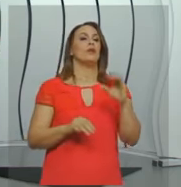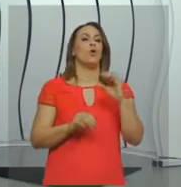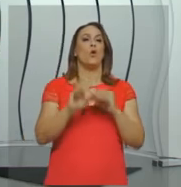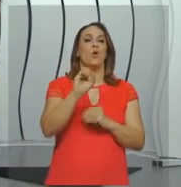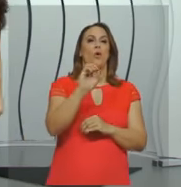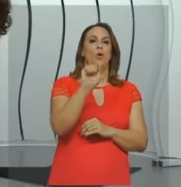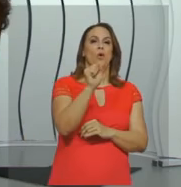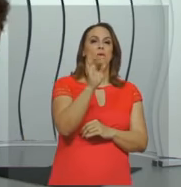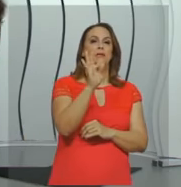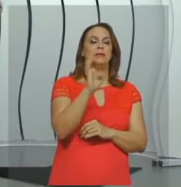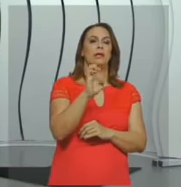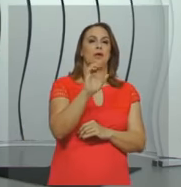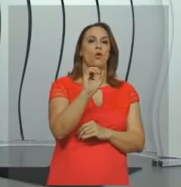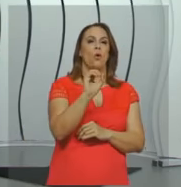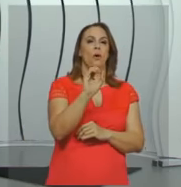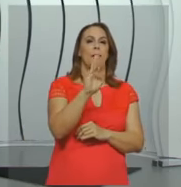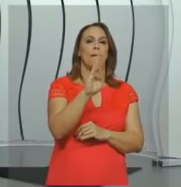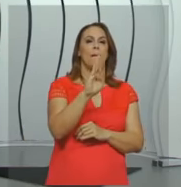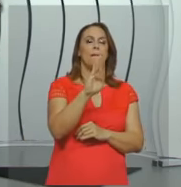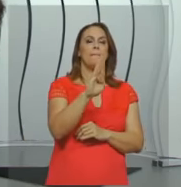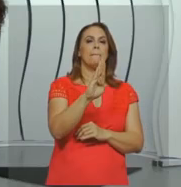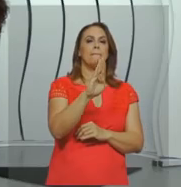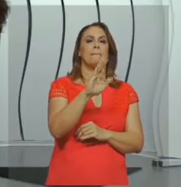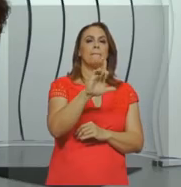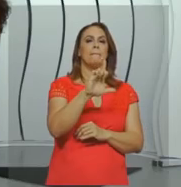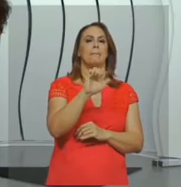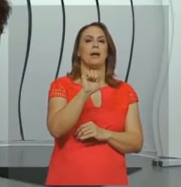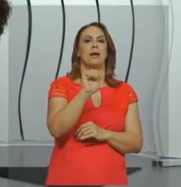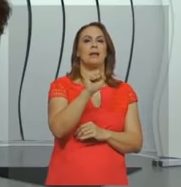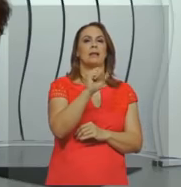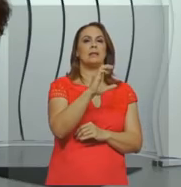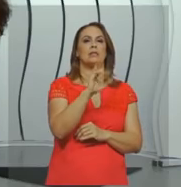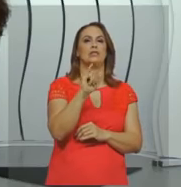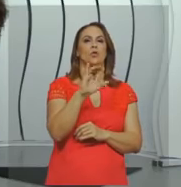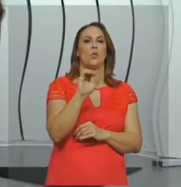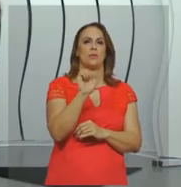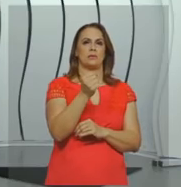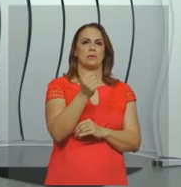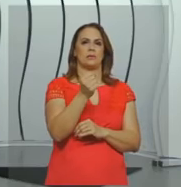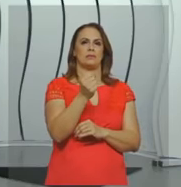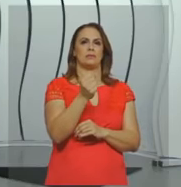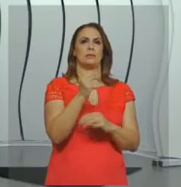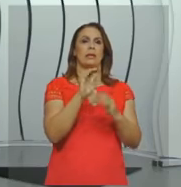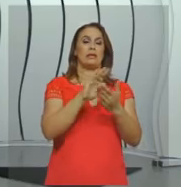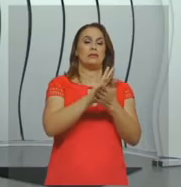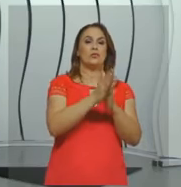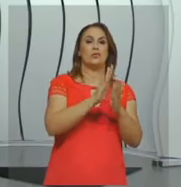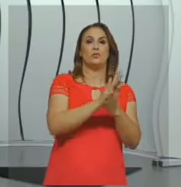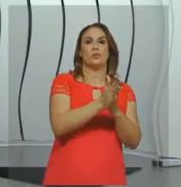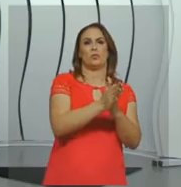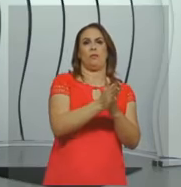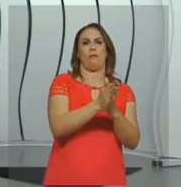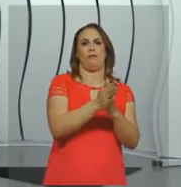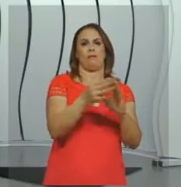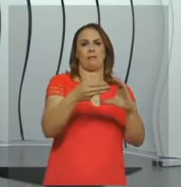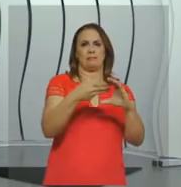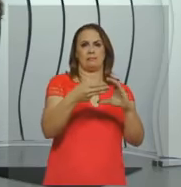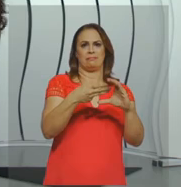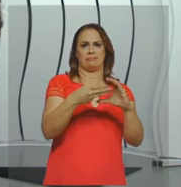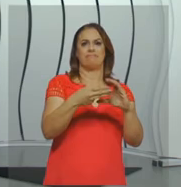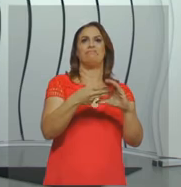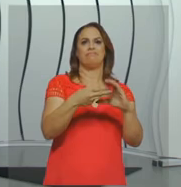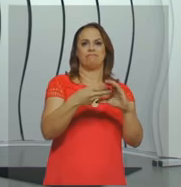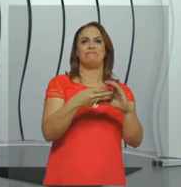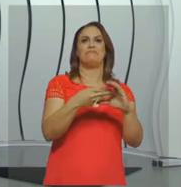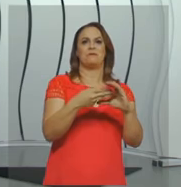a matriz óssea, né? E nós temos aqui o osso formado pelo também osteócito, que já é uma célula madura,